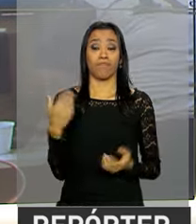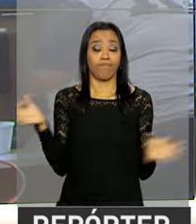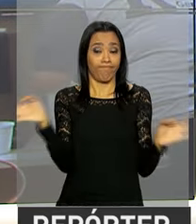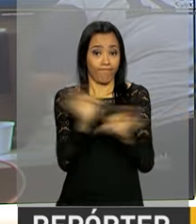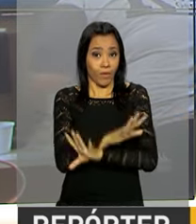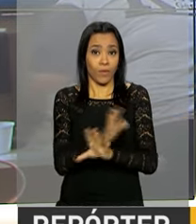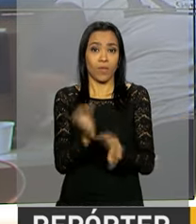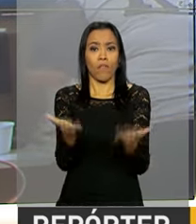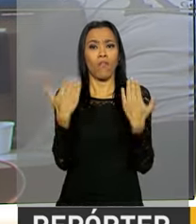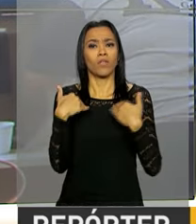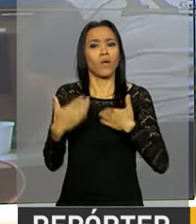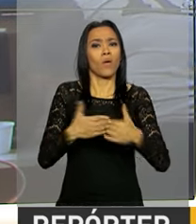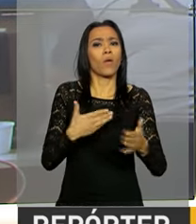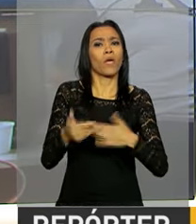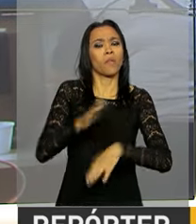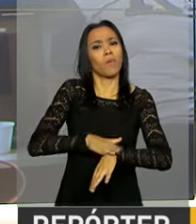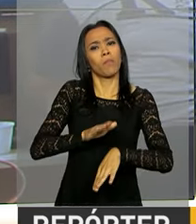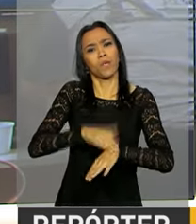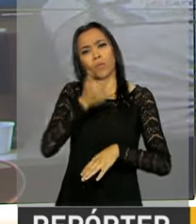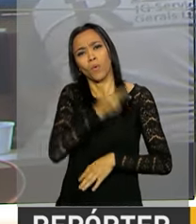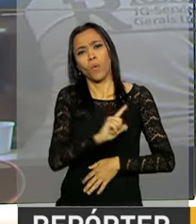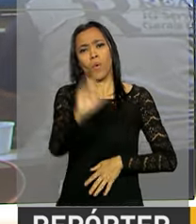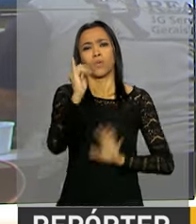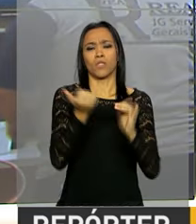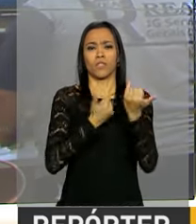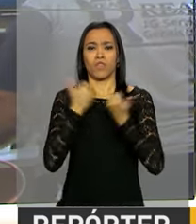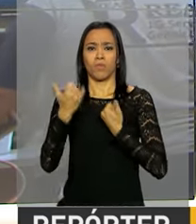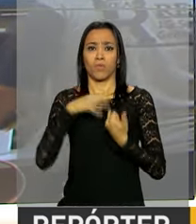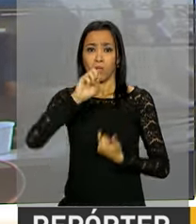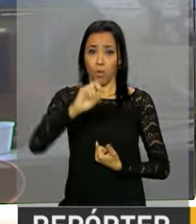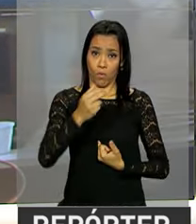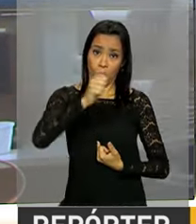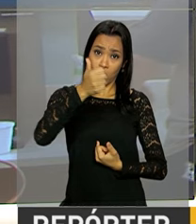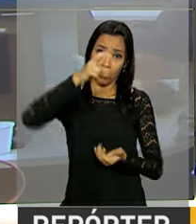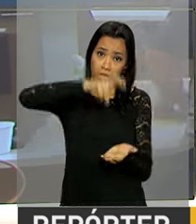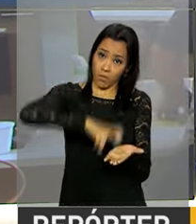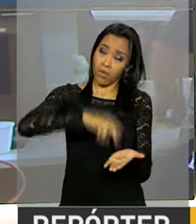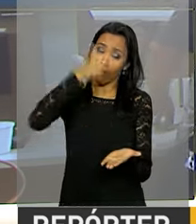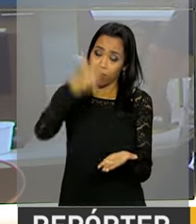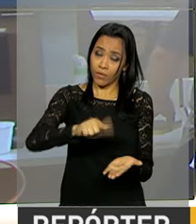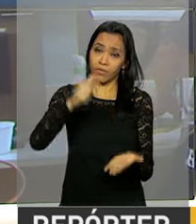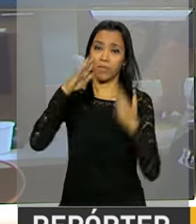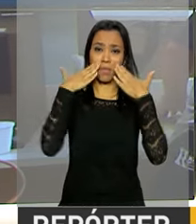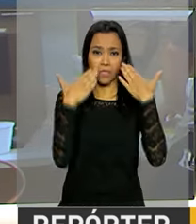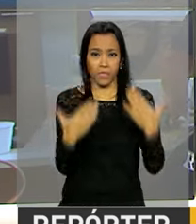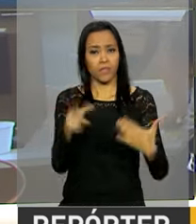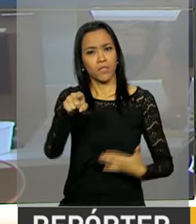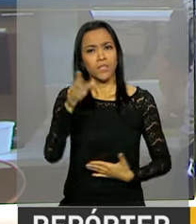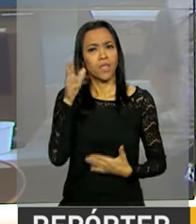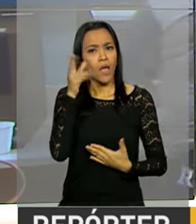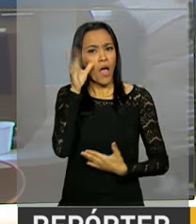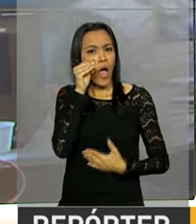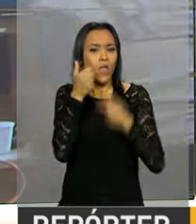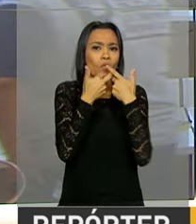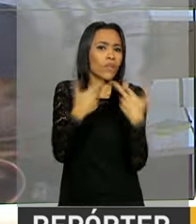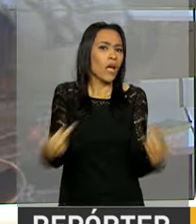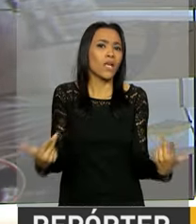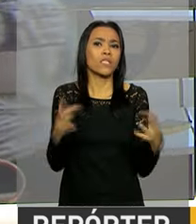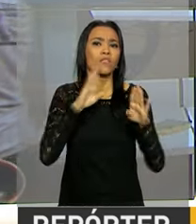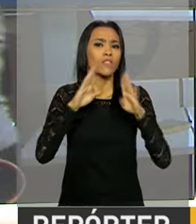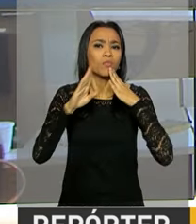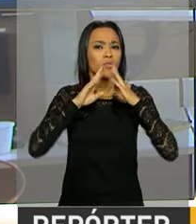termina aqui. Podemos voltar a qualquer momento com outras informações ou às 11 da manhã na nossa próxima edição. Acompanhe também as novidades em nossas redes